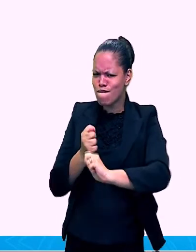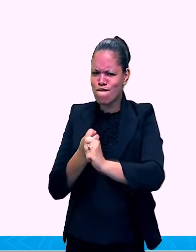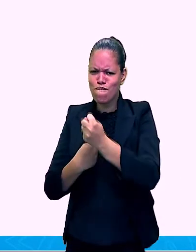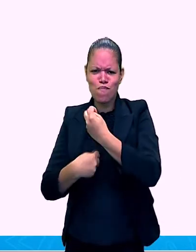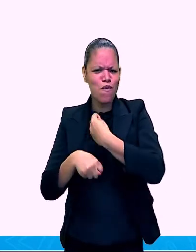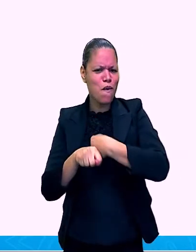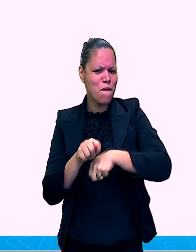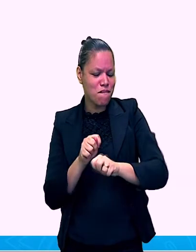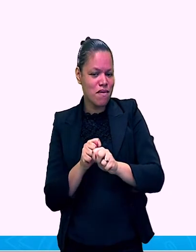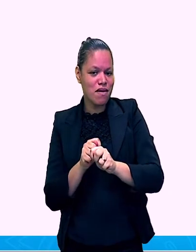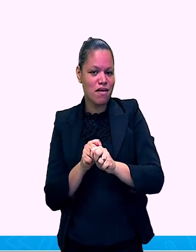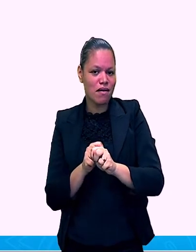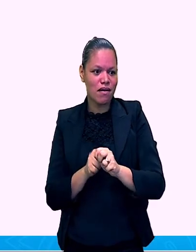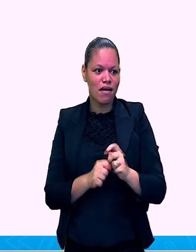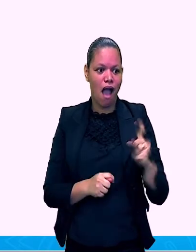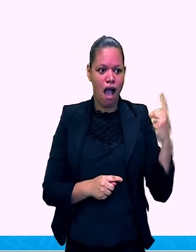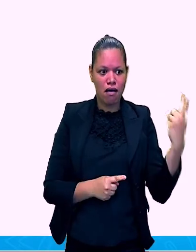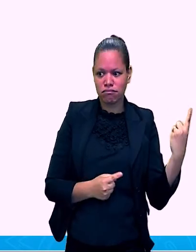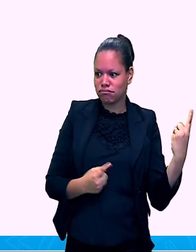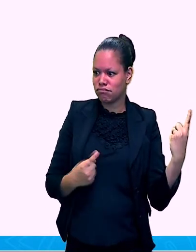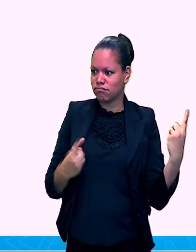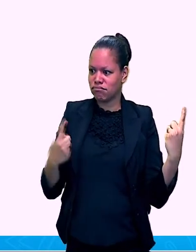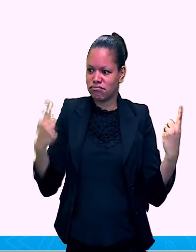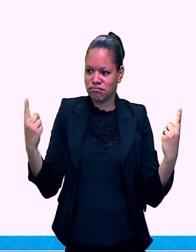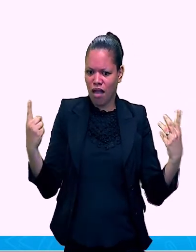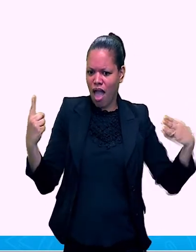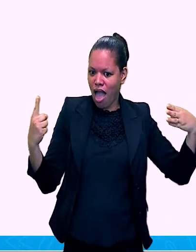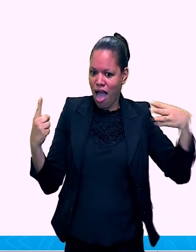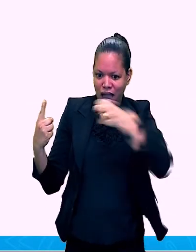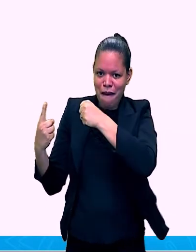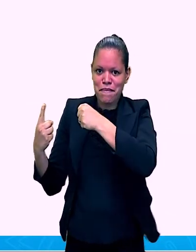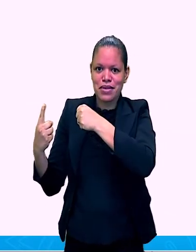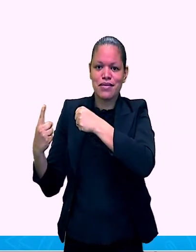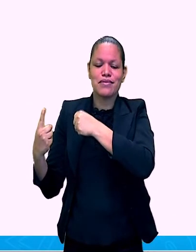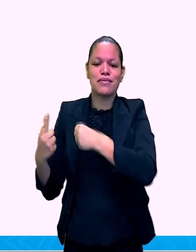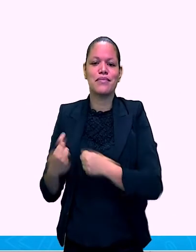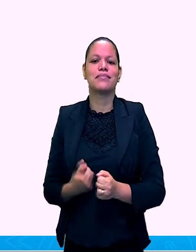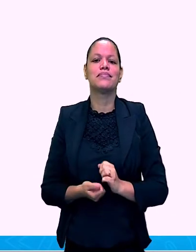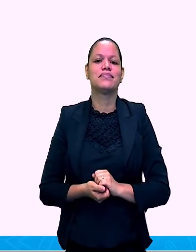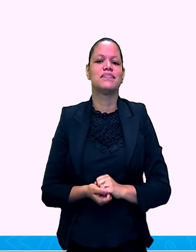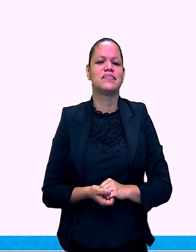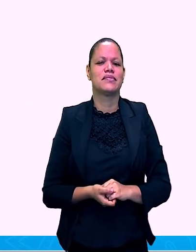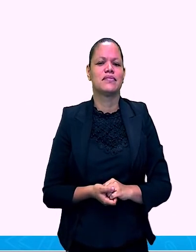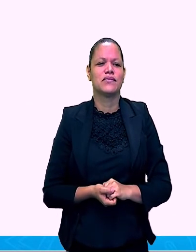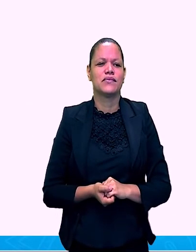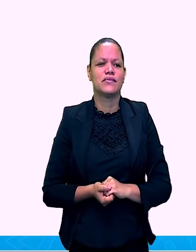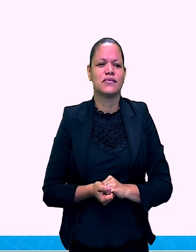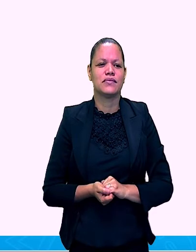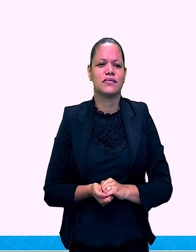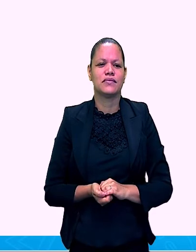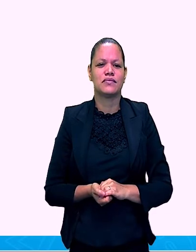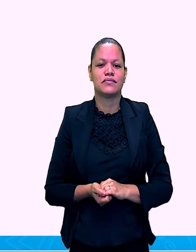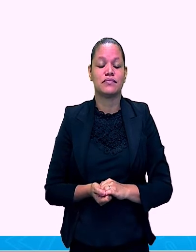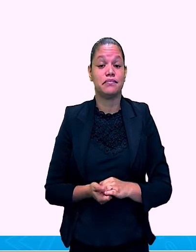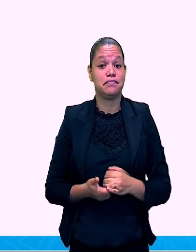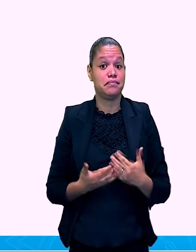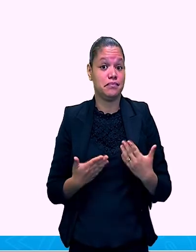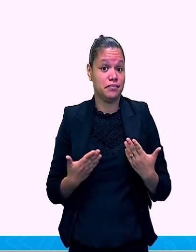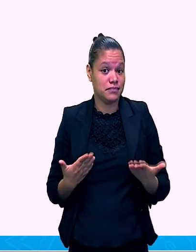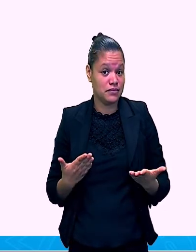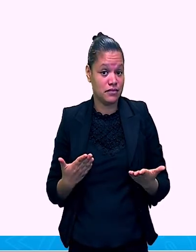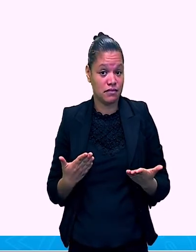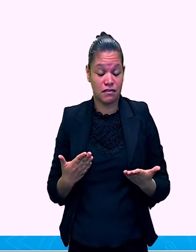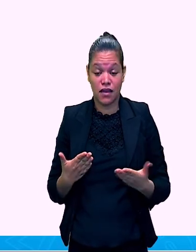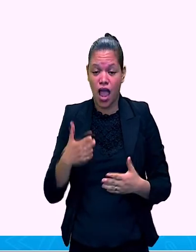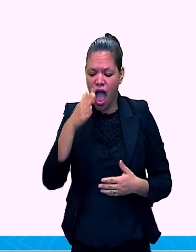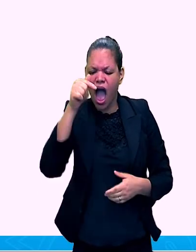chegar naquele lugar, mais eu vou ter lucro, ok? E aí, no